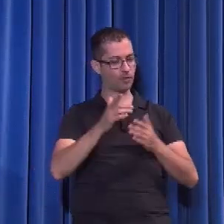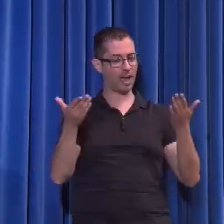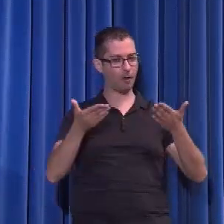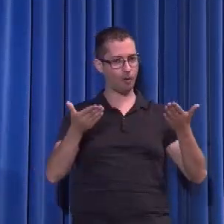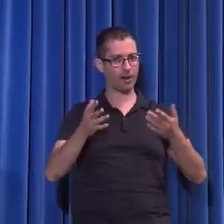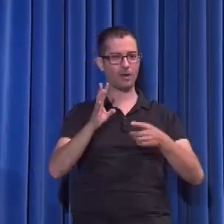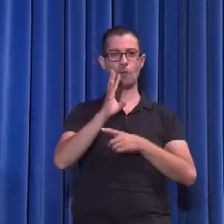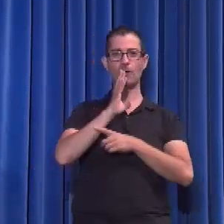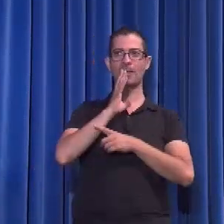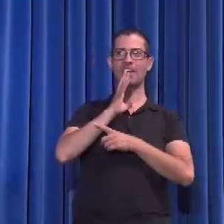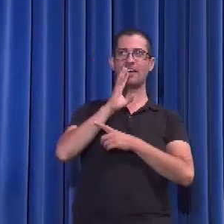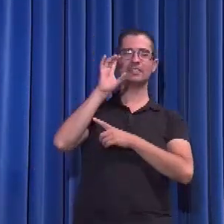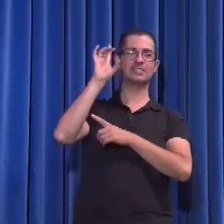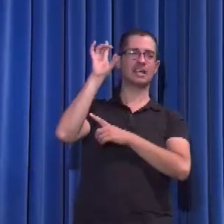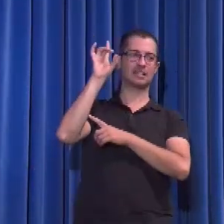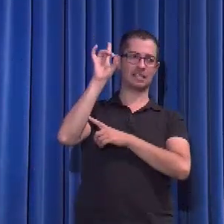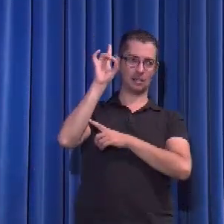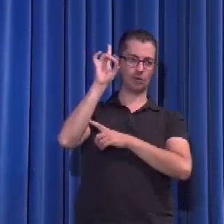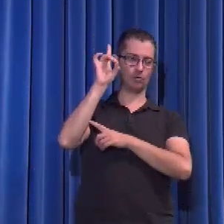não apenas